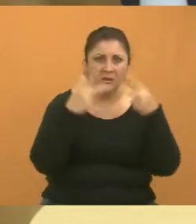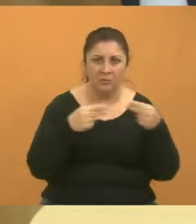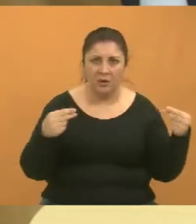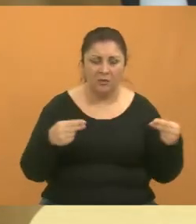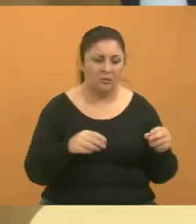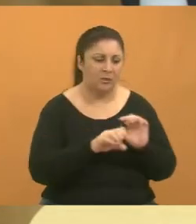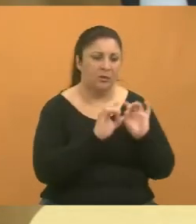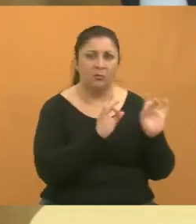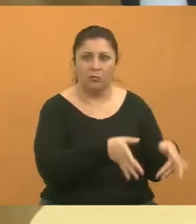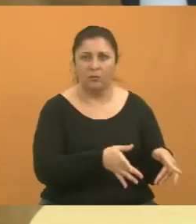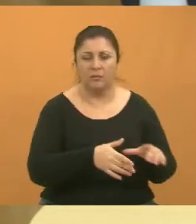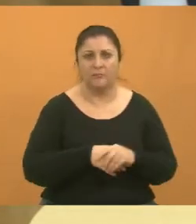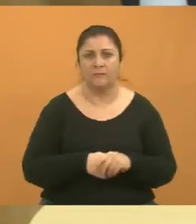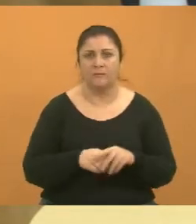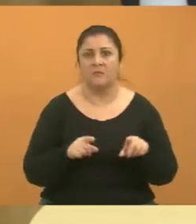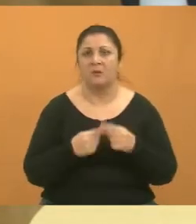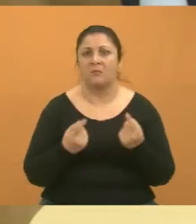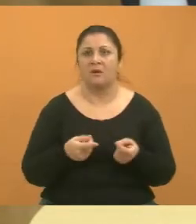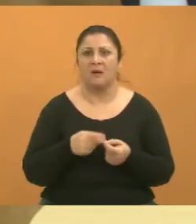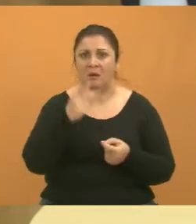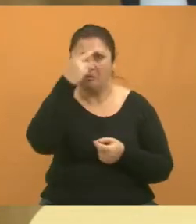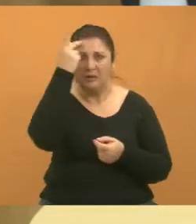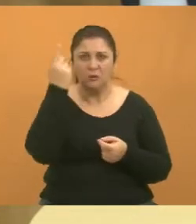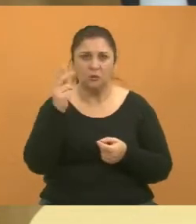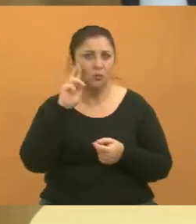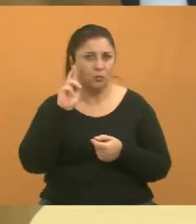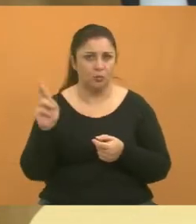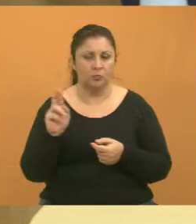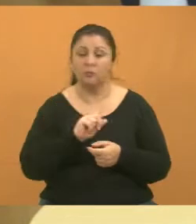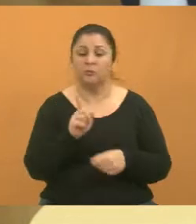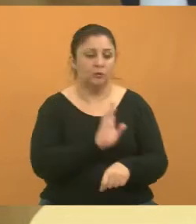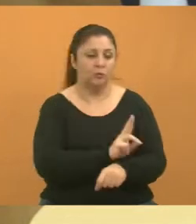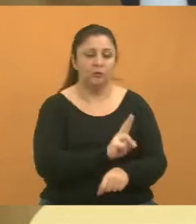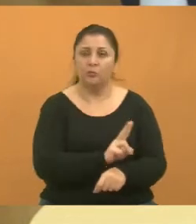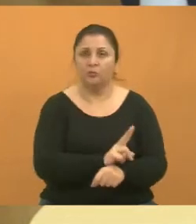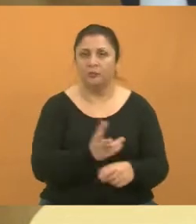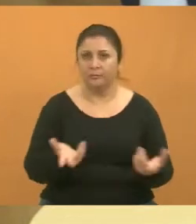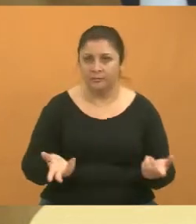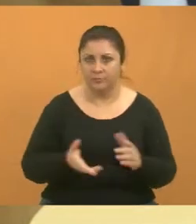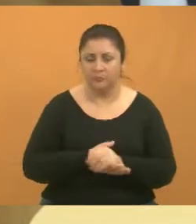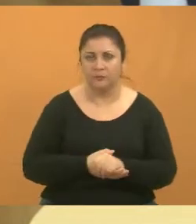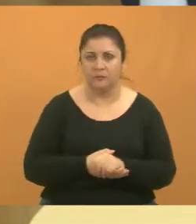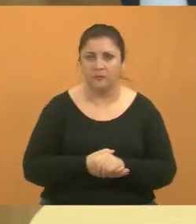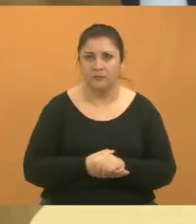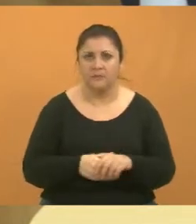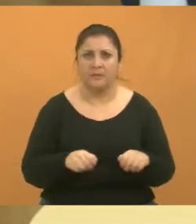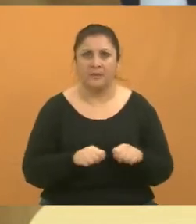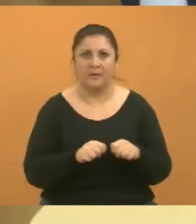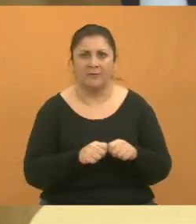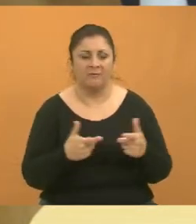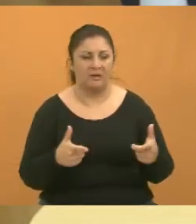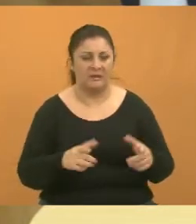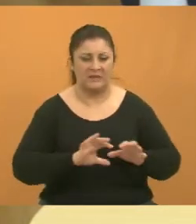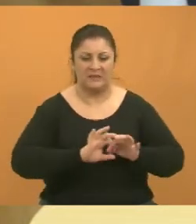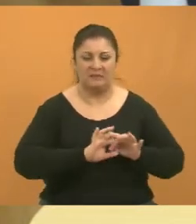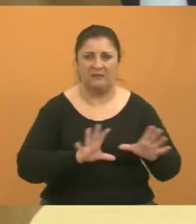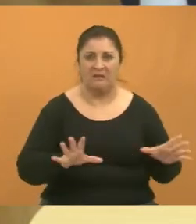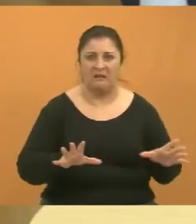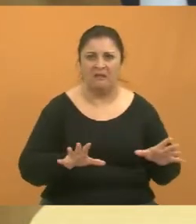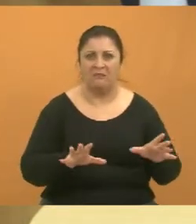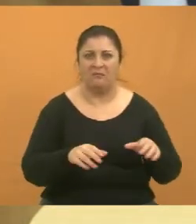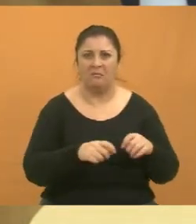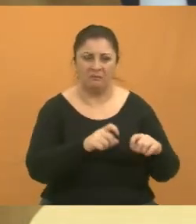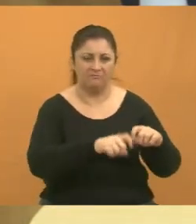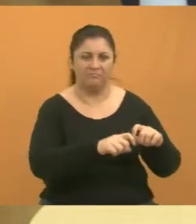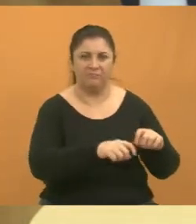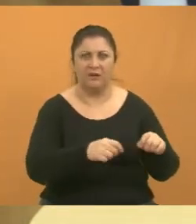lar, mas cujos tutores não praticam a guarda responsável e acabam submetendo seus pets a cruzamentos totalmente